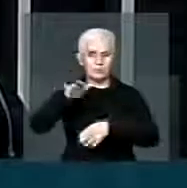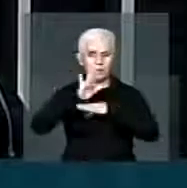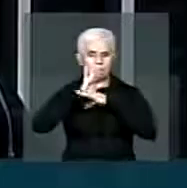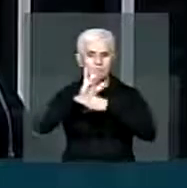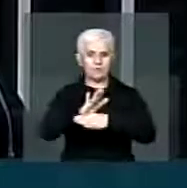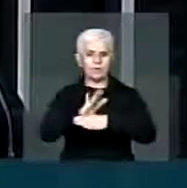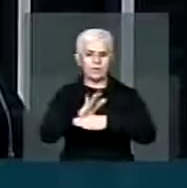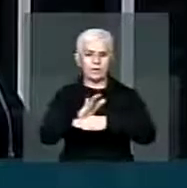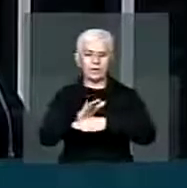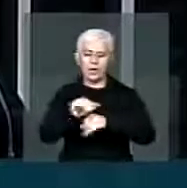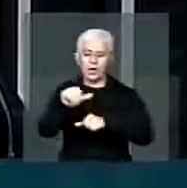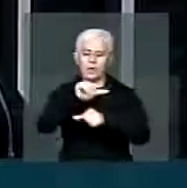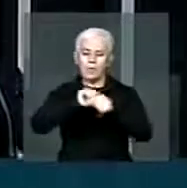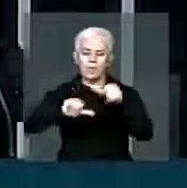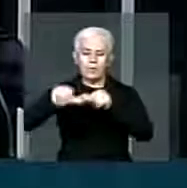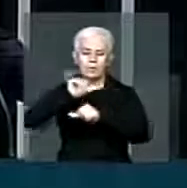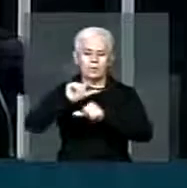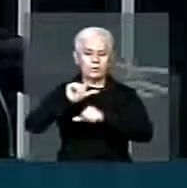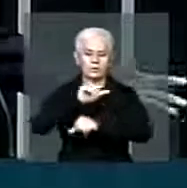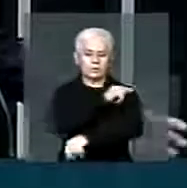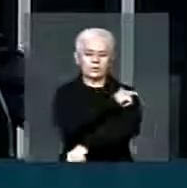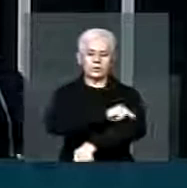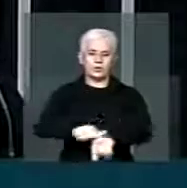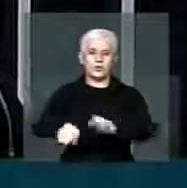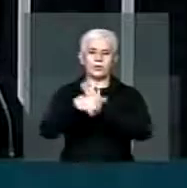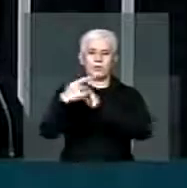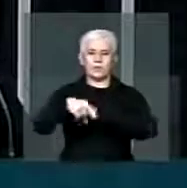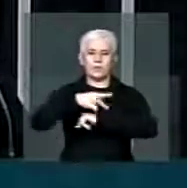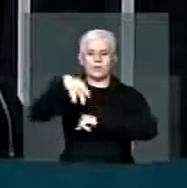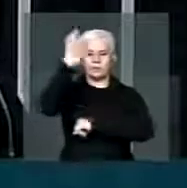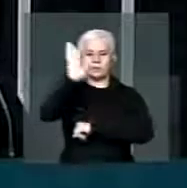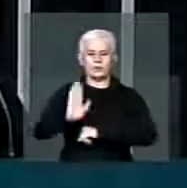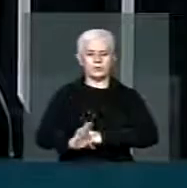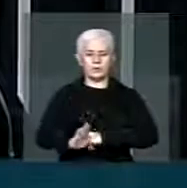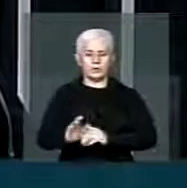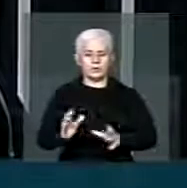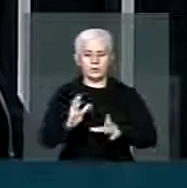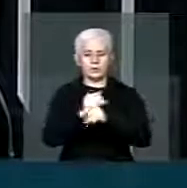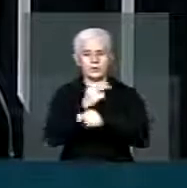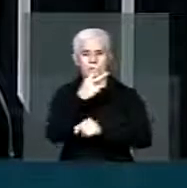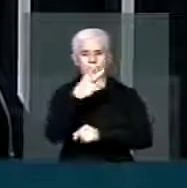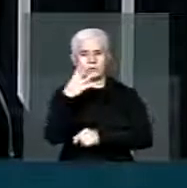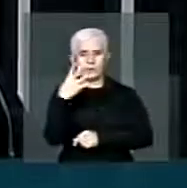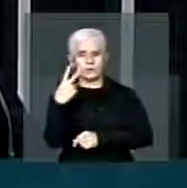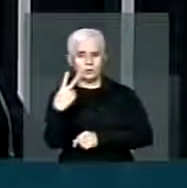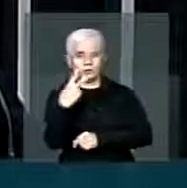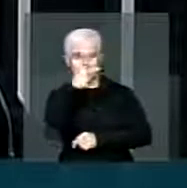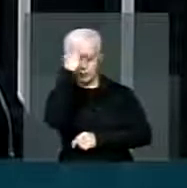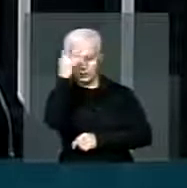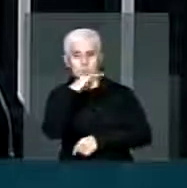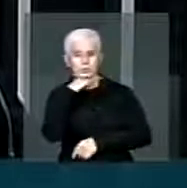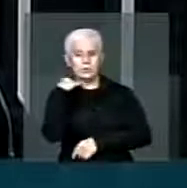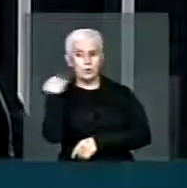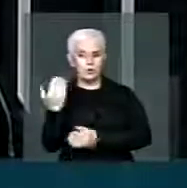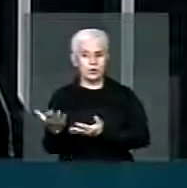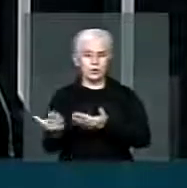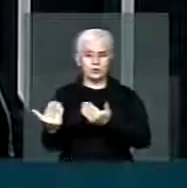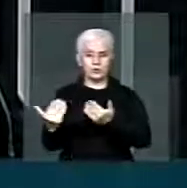uma realidade, mas que essas 242 mortes, que estas vítimas, que esses